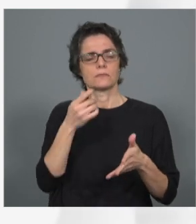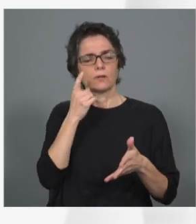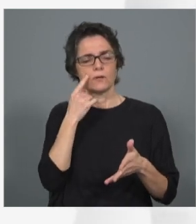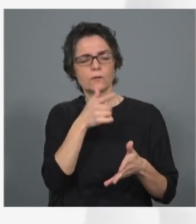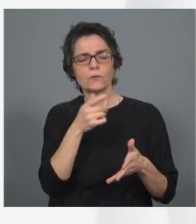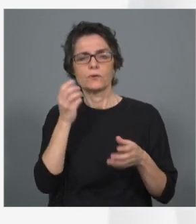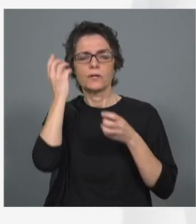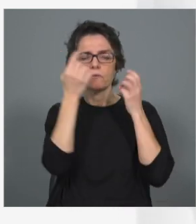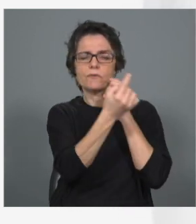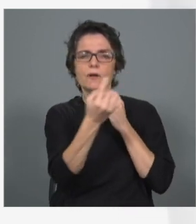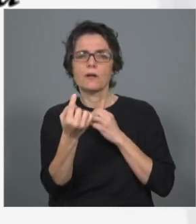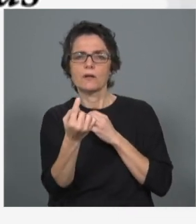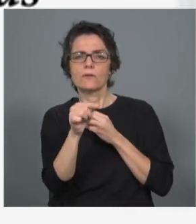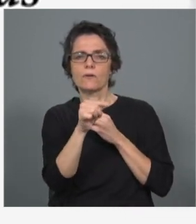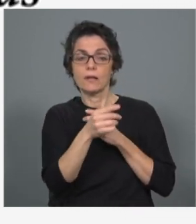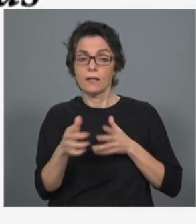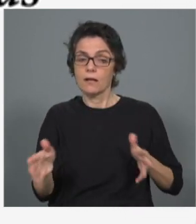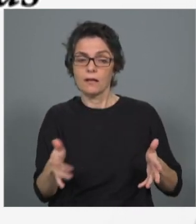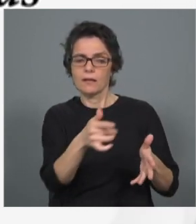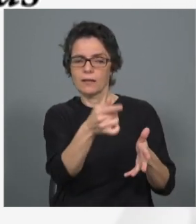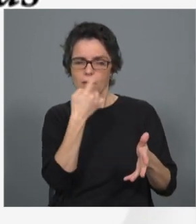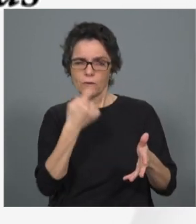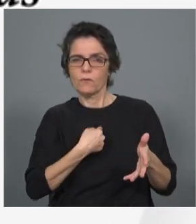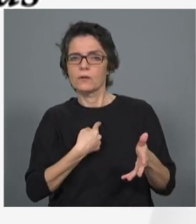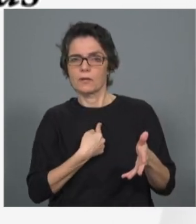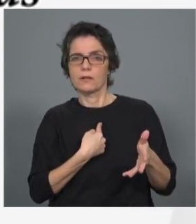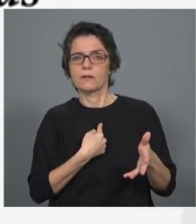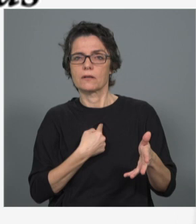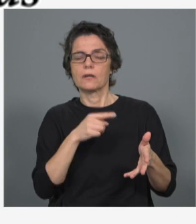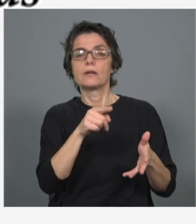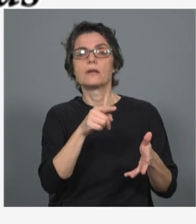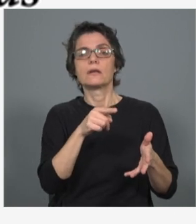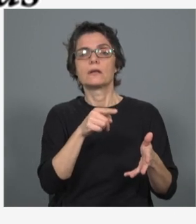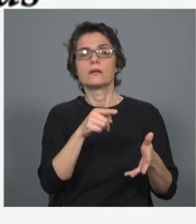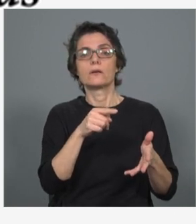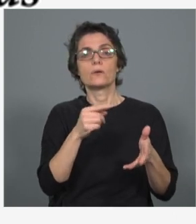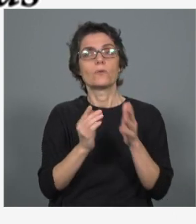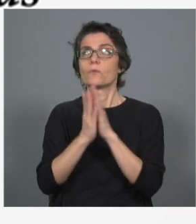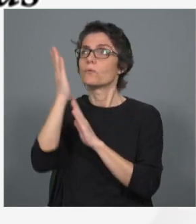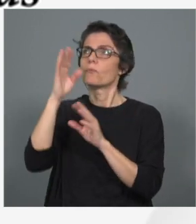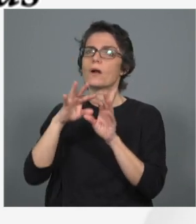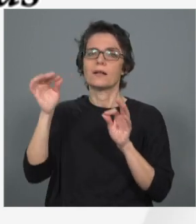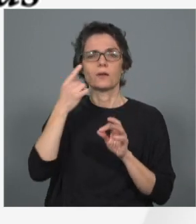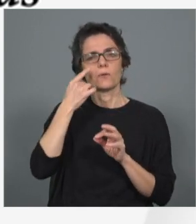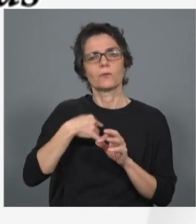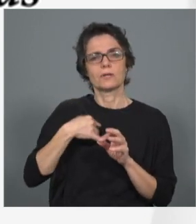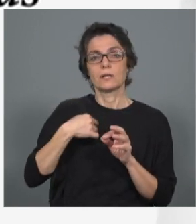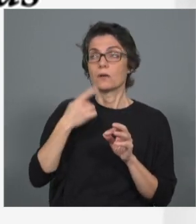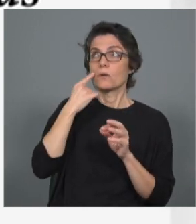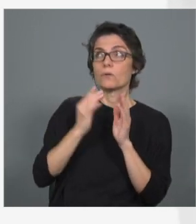as minhas ovelhas e as minhas ovelhas conhecem-me, do mesmo modo que o Pai me conhece e eu conheço o